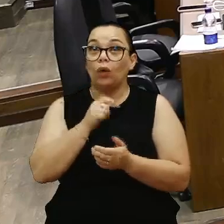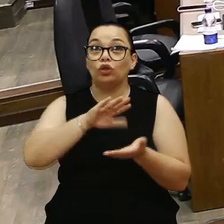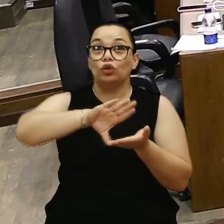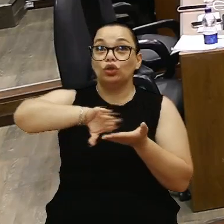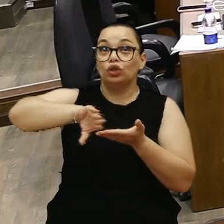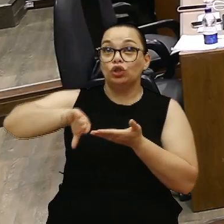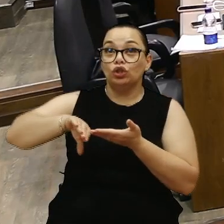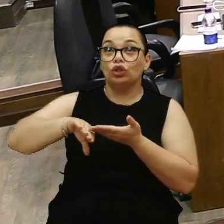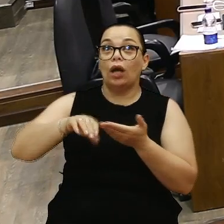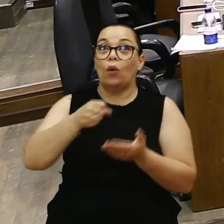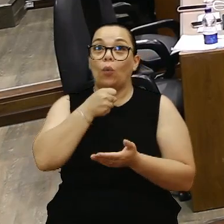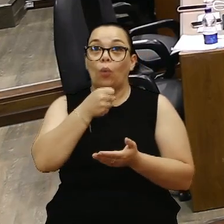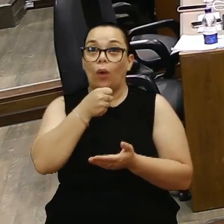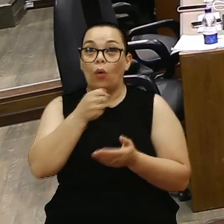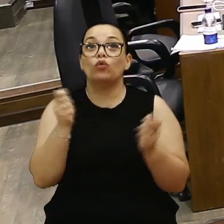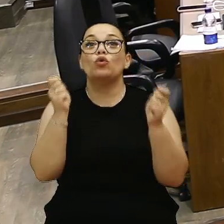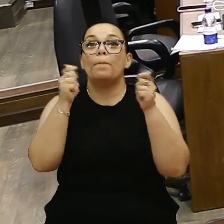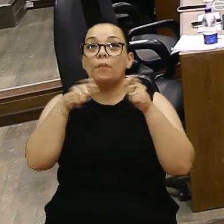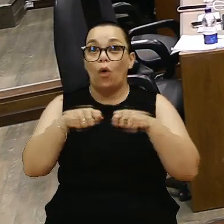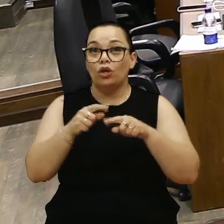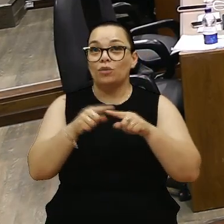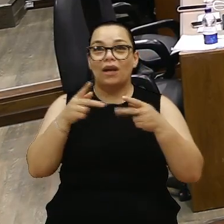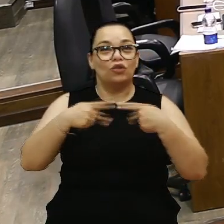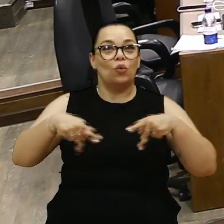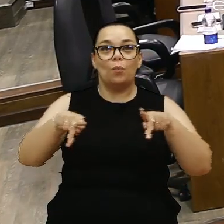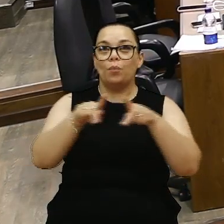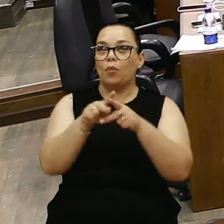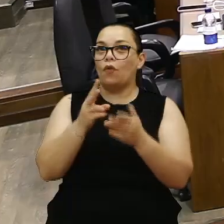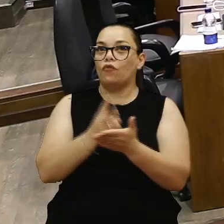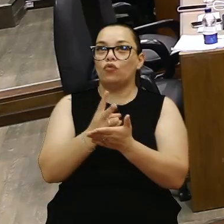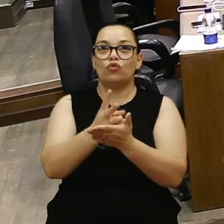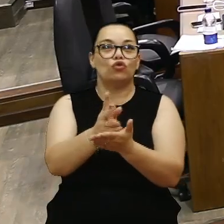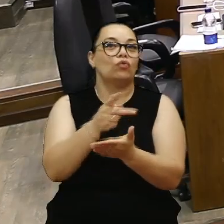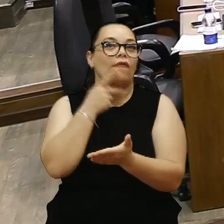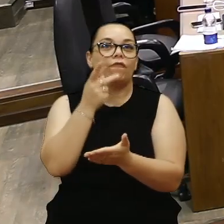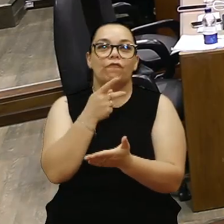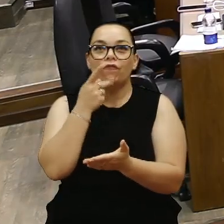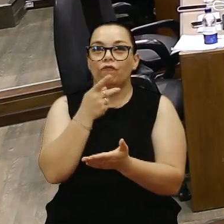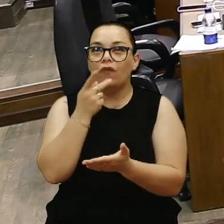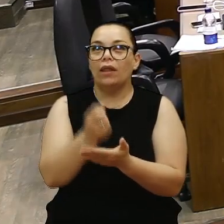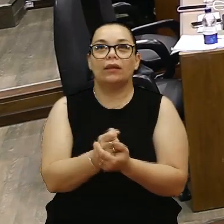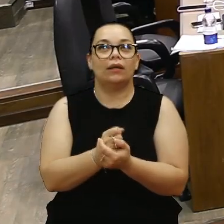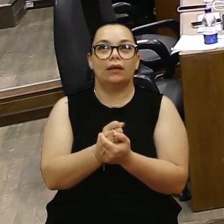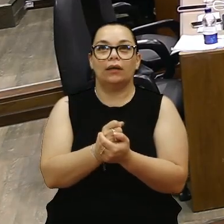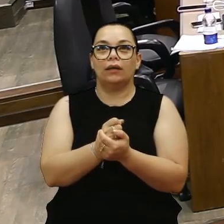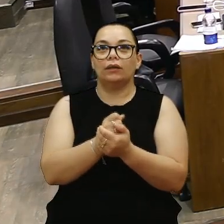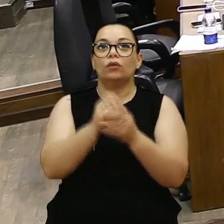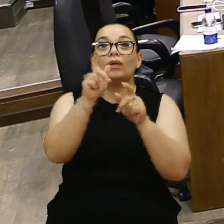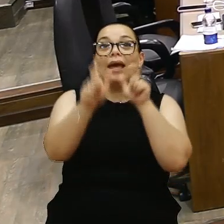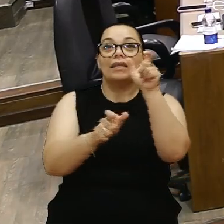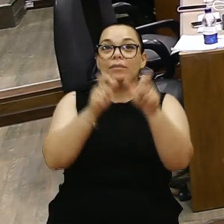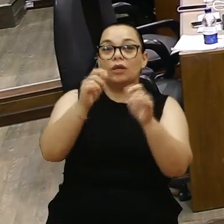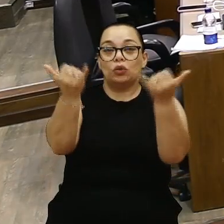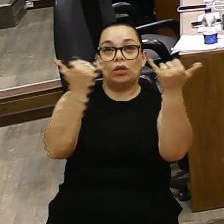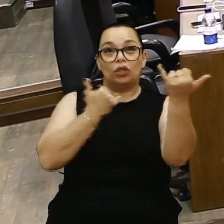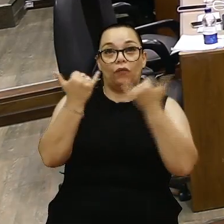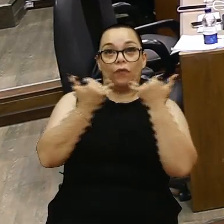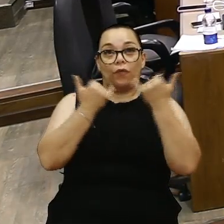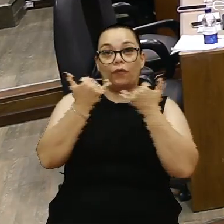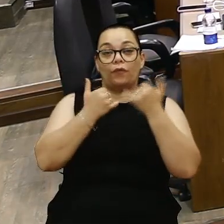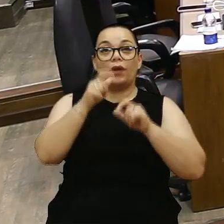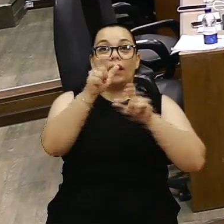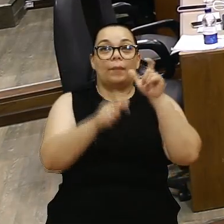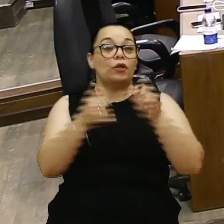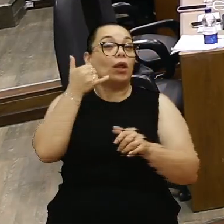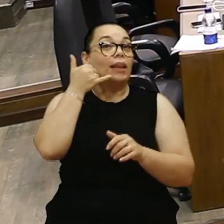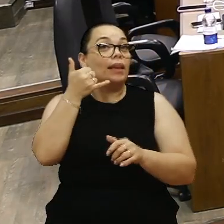anais, pode tirar, né? Mas a população continua falando lá fora, é esse o recado que as pessoas nos dão, é isso que elas